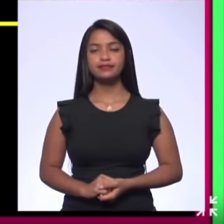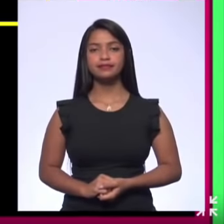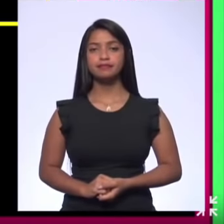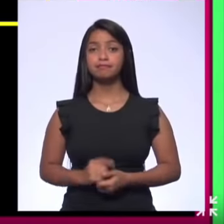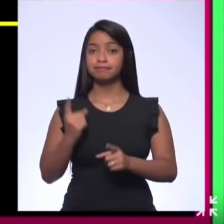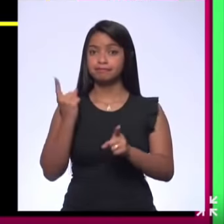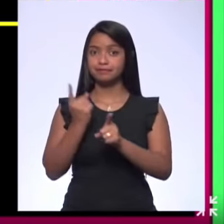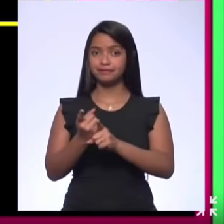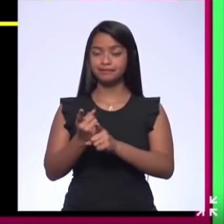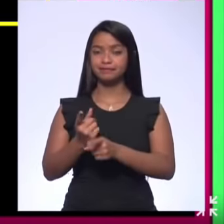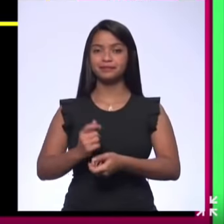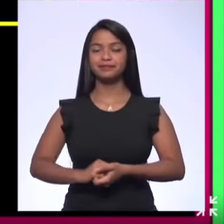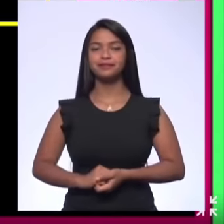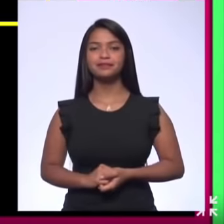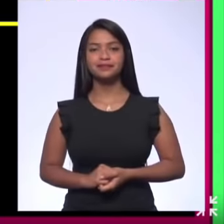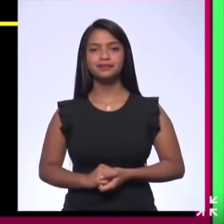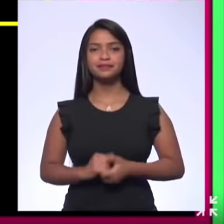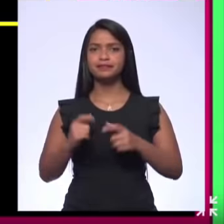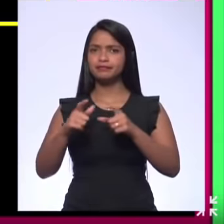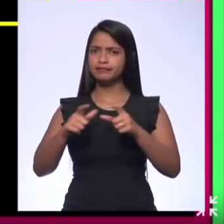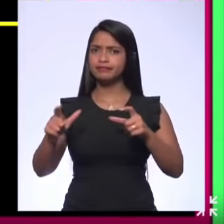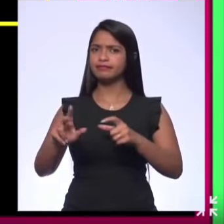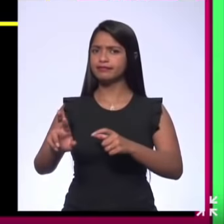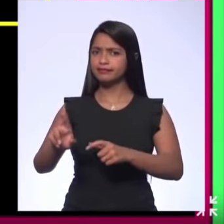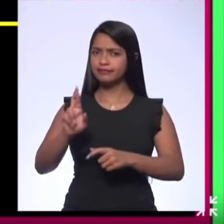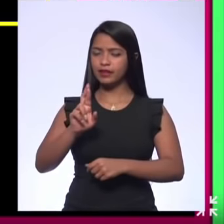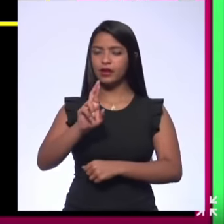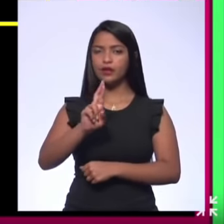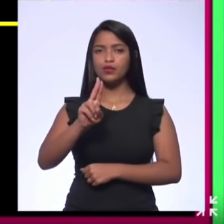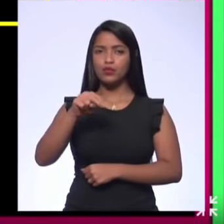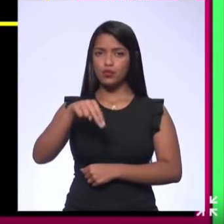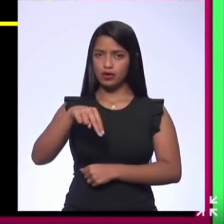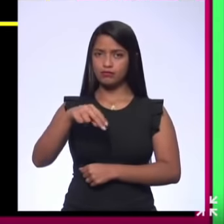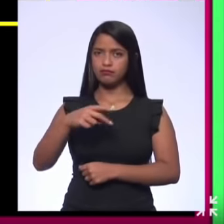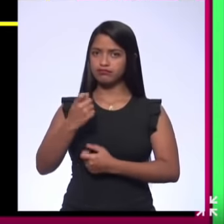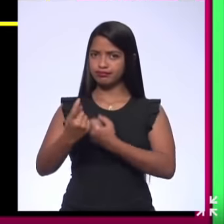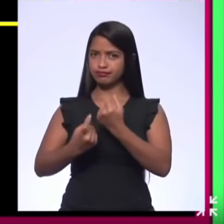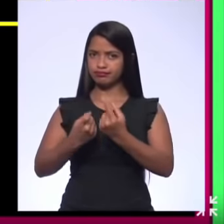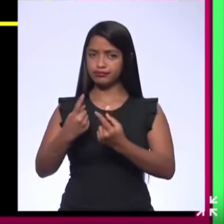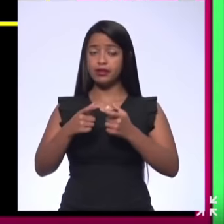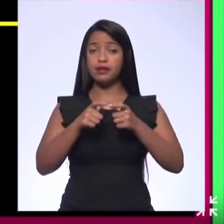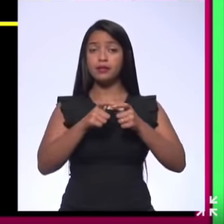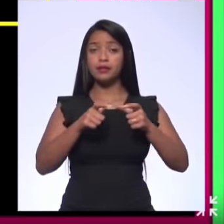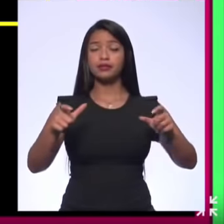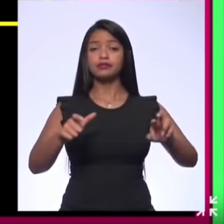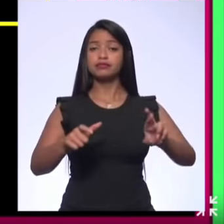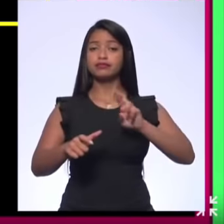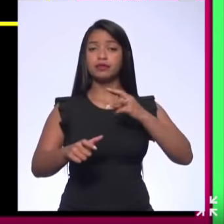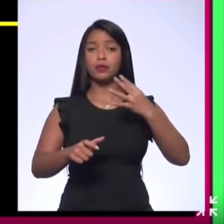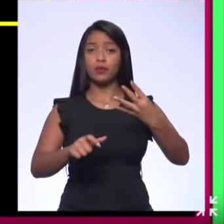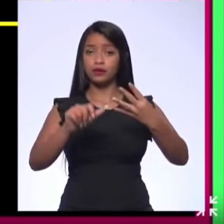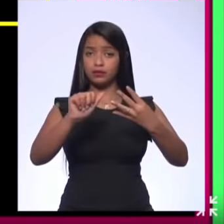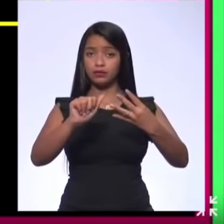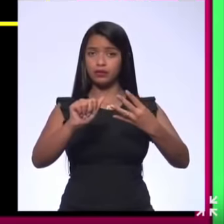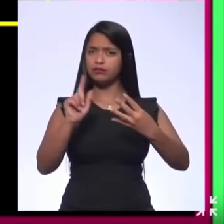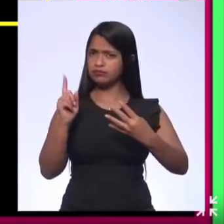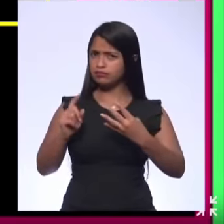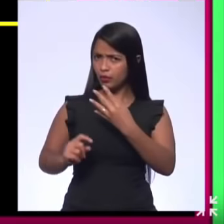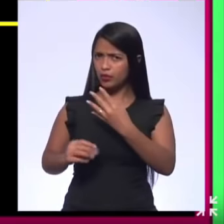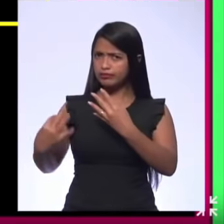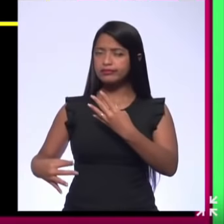Opa! O pessoal está escrevendo run, alguns. A maioria está indo 4A, Antônia. Essa é a 4 mesmo, né? Essa é